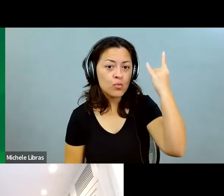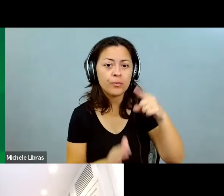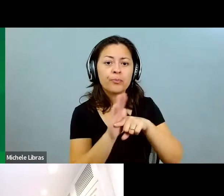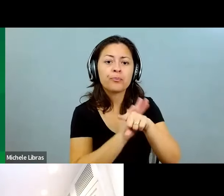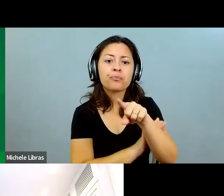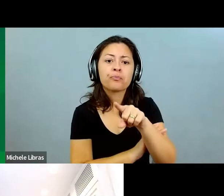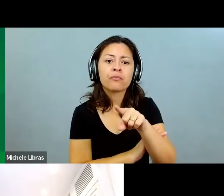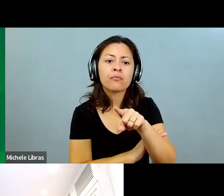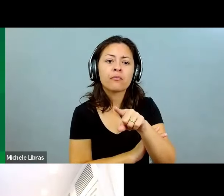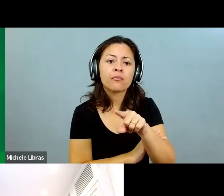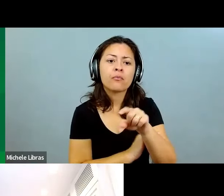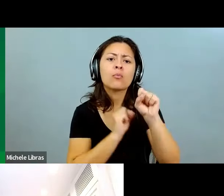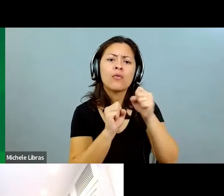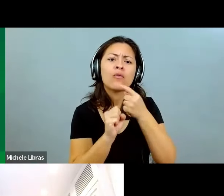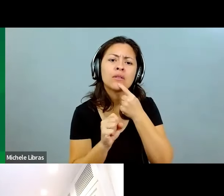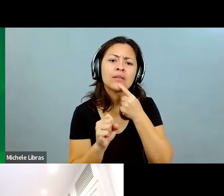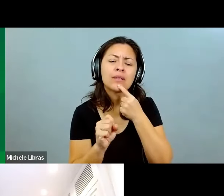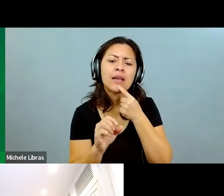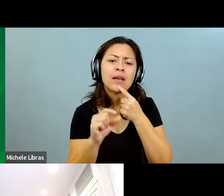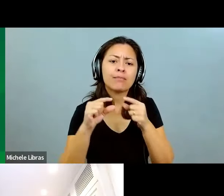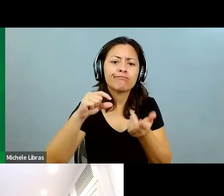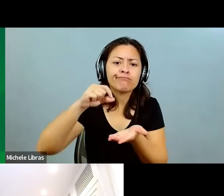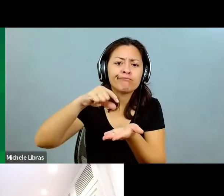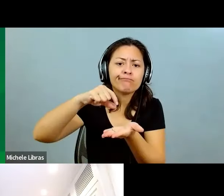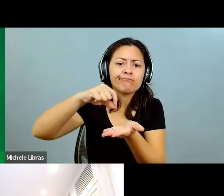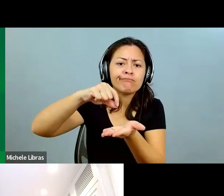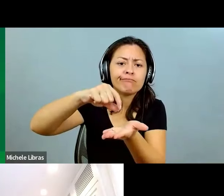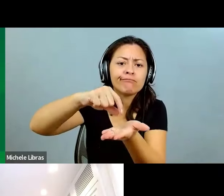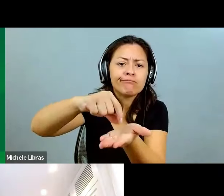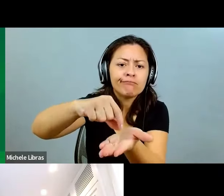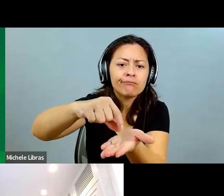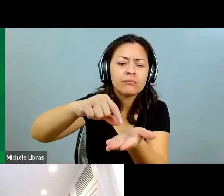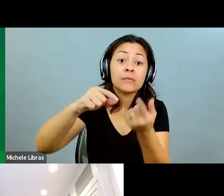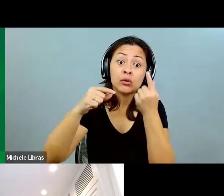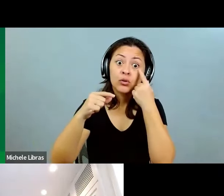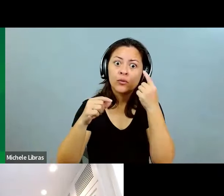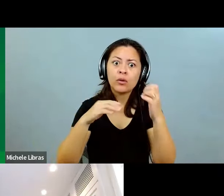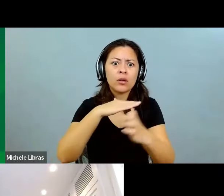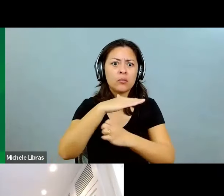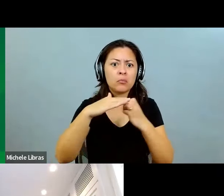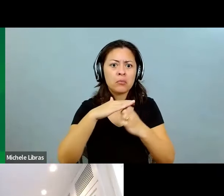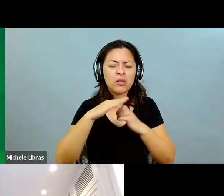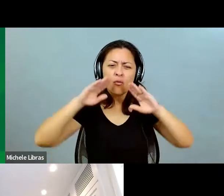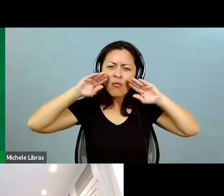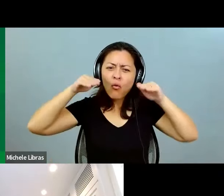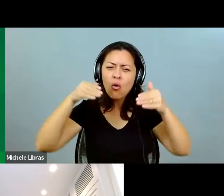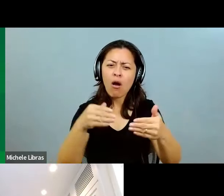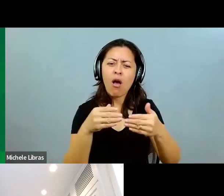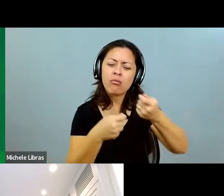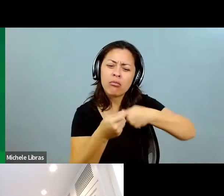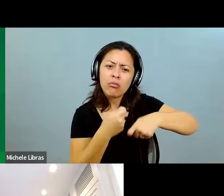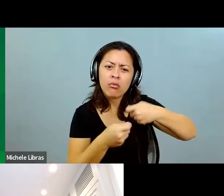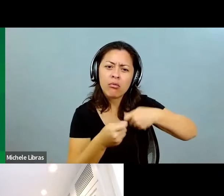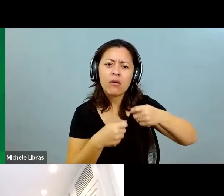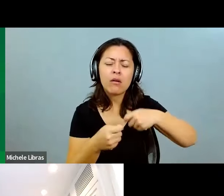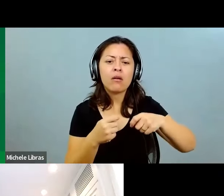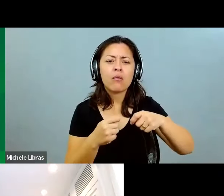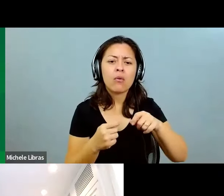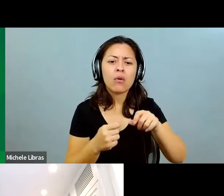pouquinho mais sobre o business de semente né a gente viu a companhia bem focada nesse negócio eh no passado recente